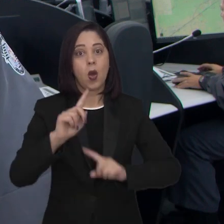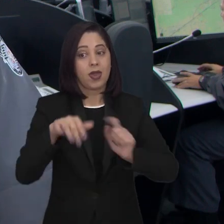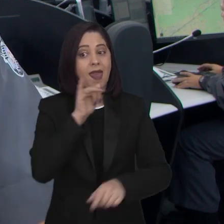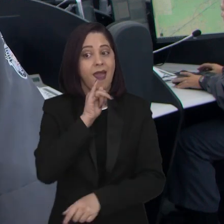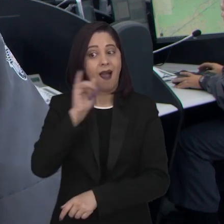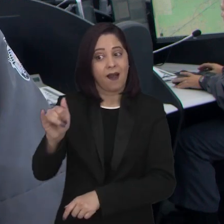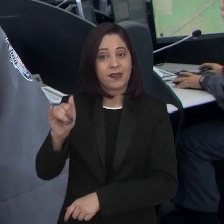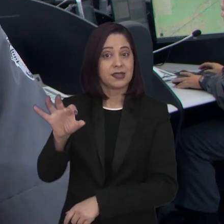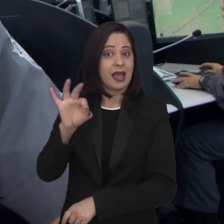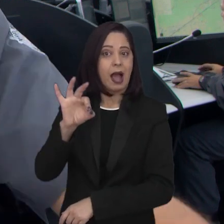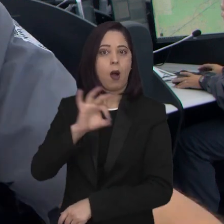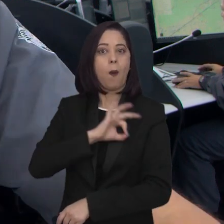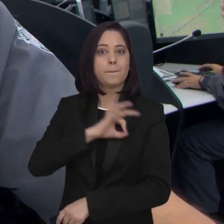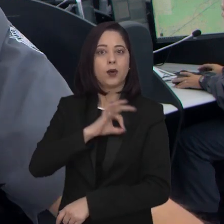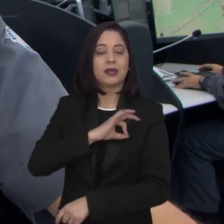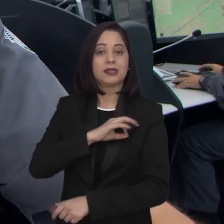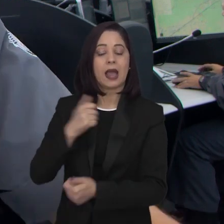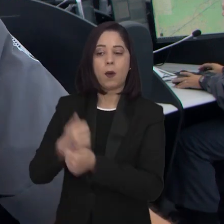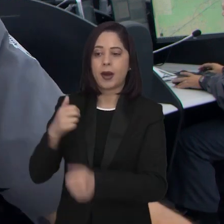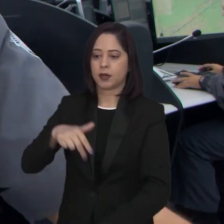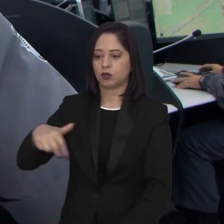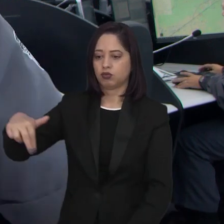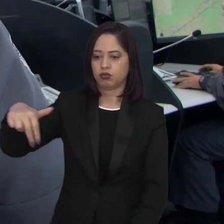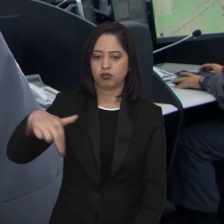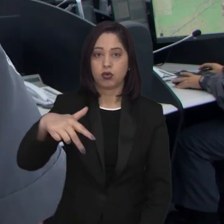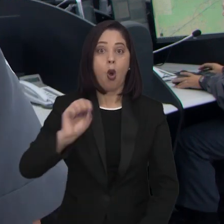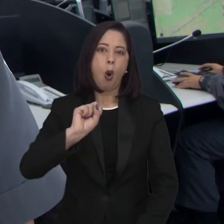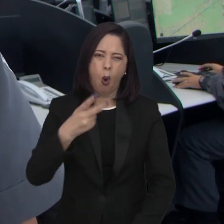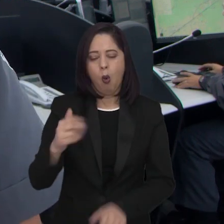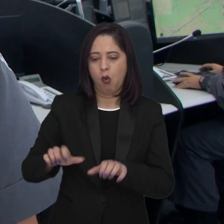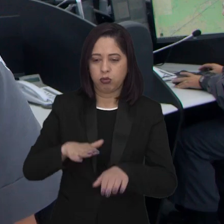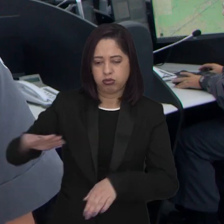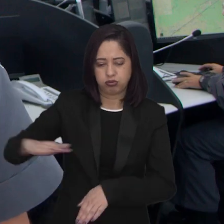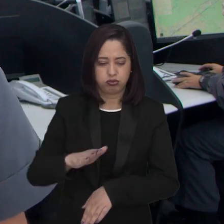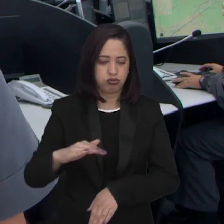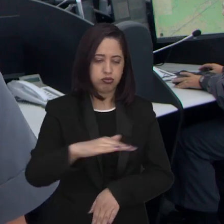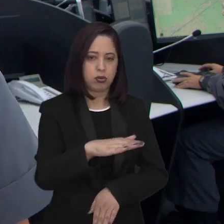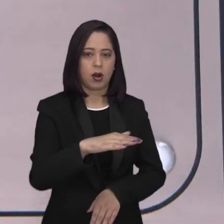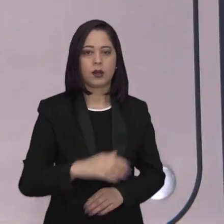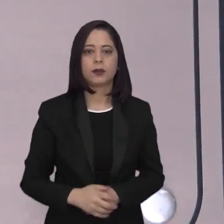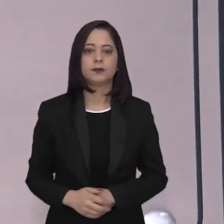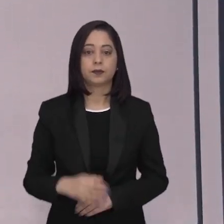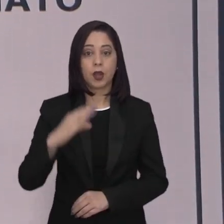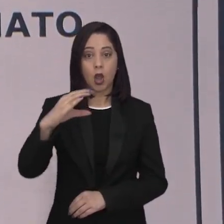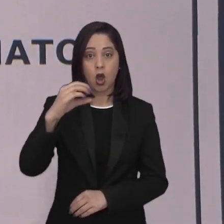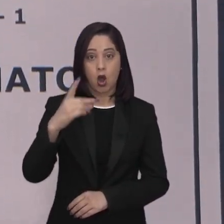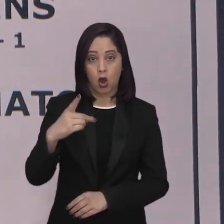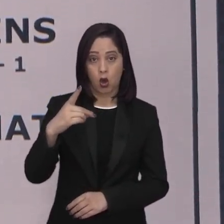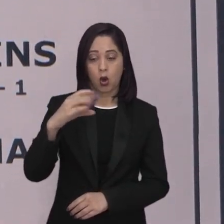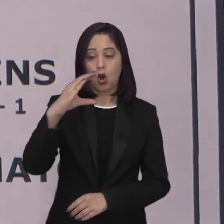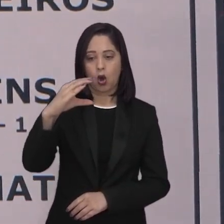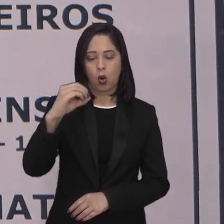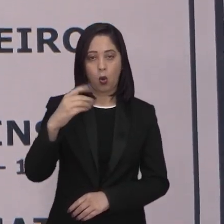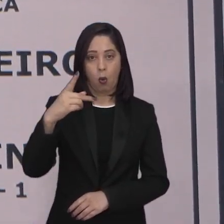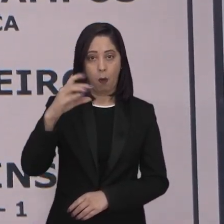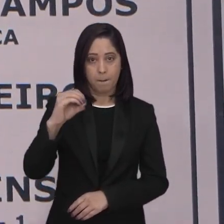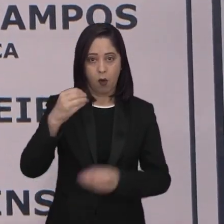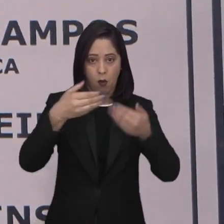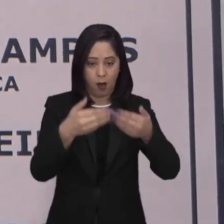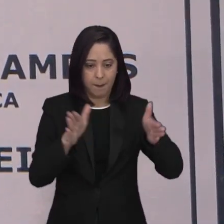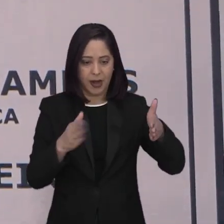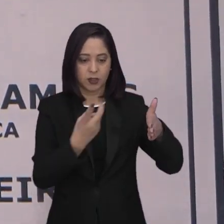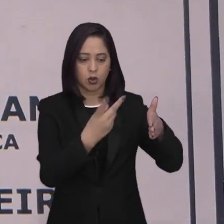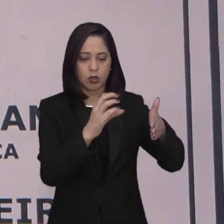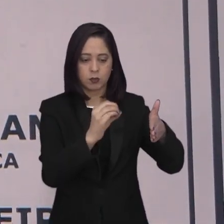e passar essa informação para o policial que está em campo, que vai fazer o atendimento efetivo para a população. O Copom funciona em São José